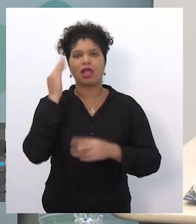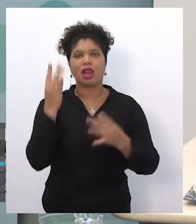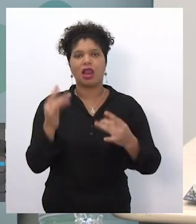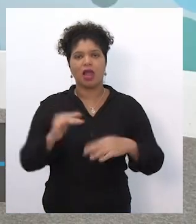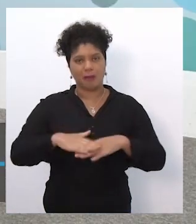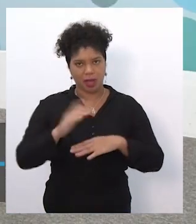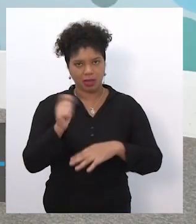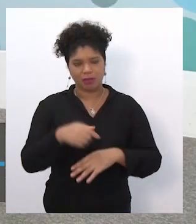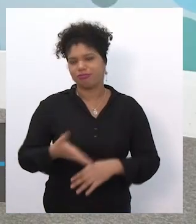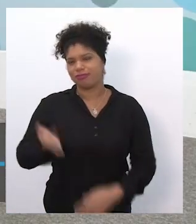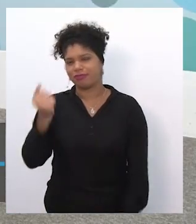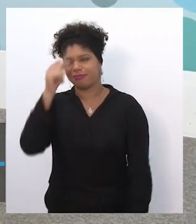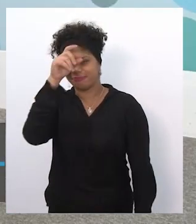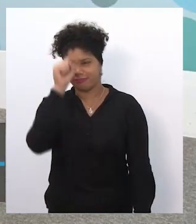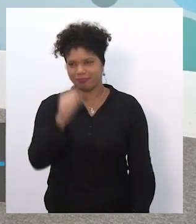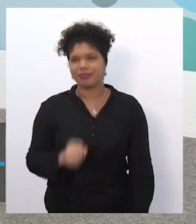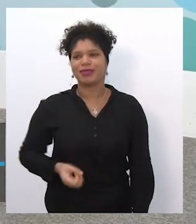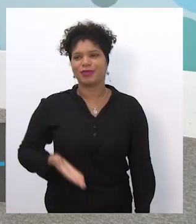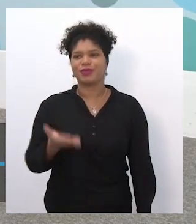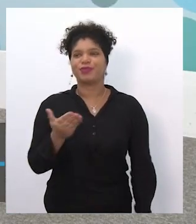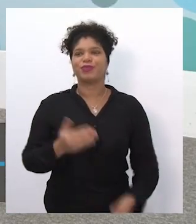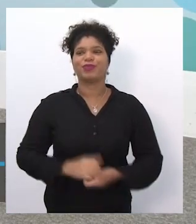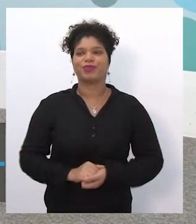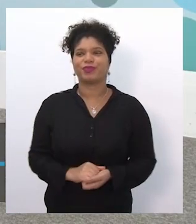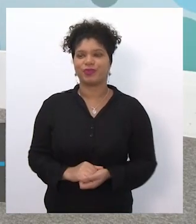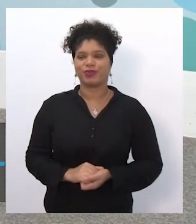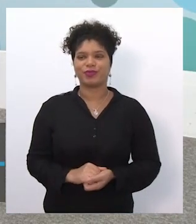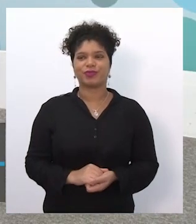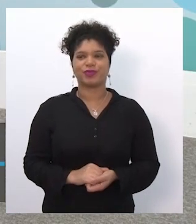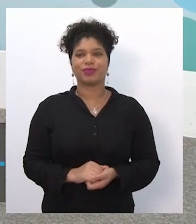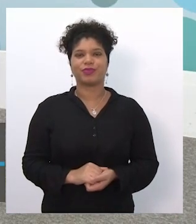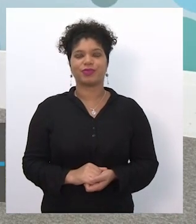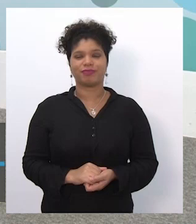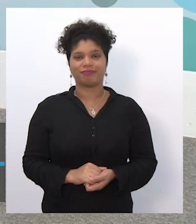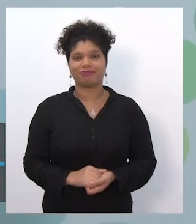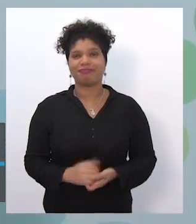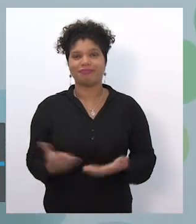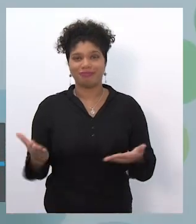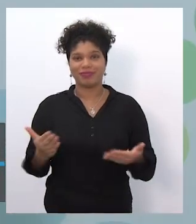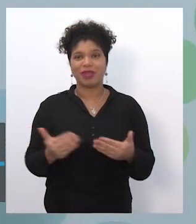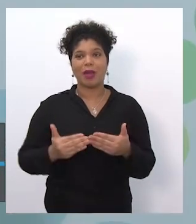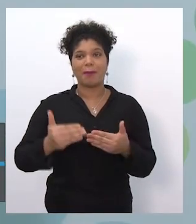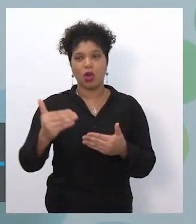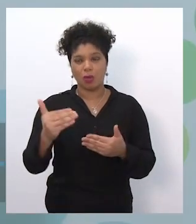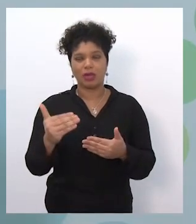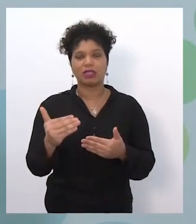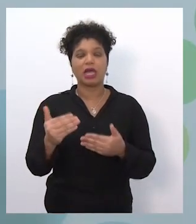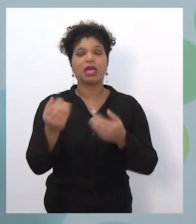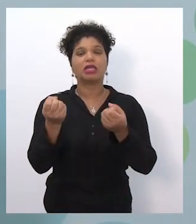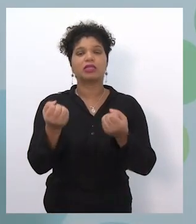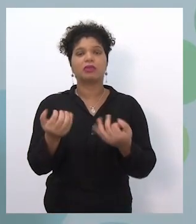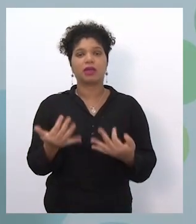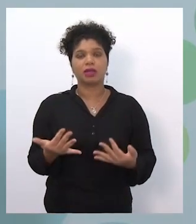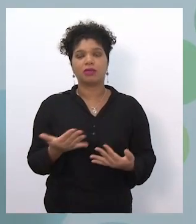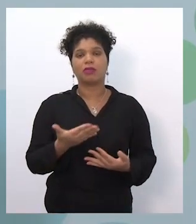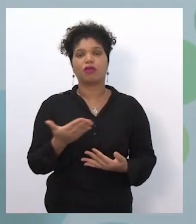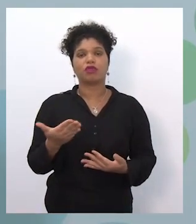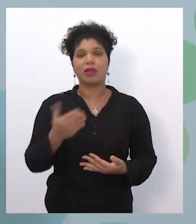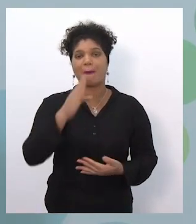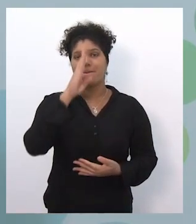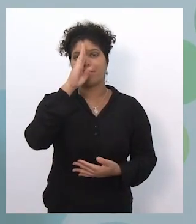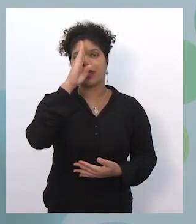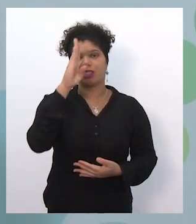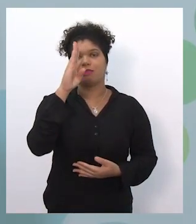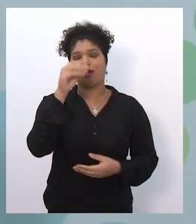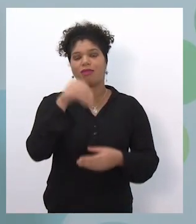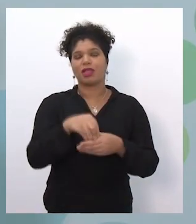Então vamos lá, Felipe? Vamos lá. Então, primeiramente, né, vamos começar com o principal do